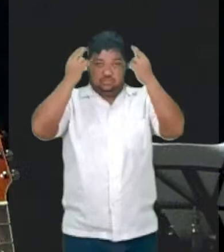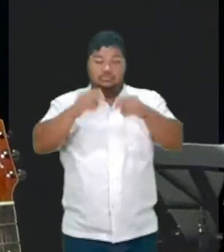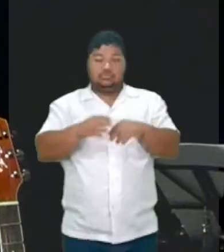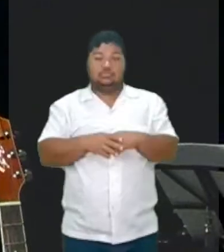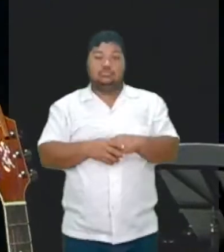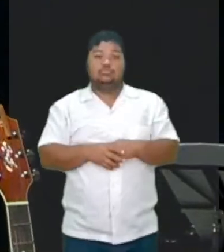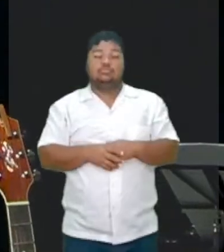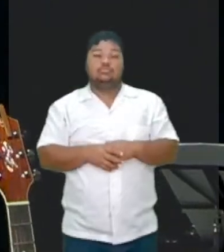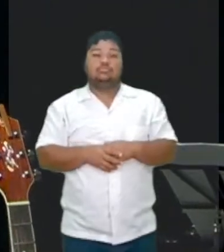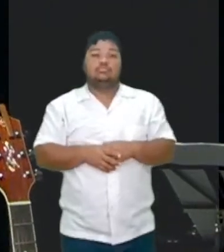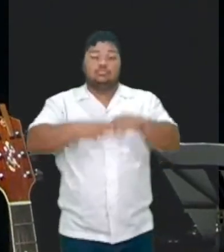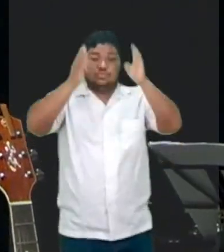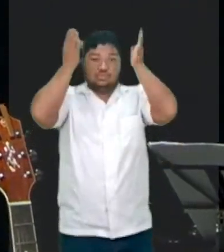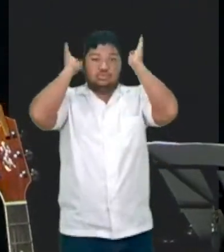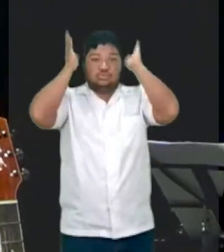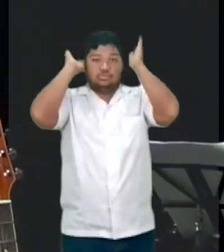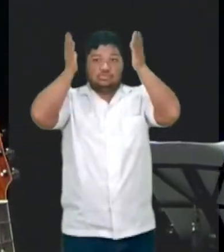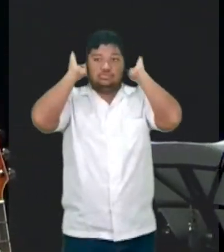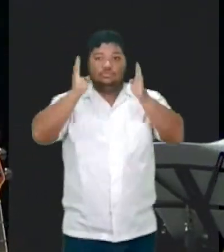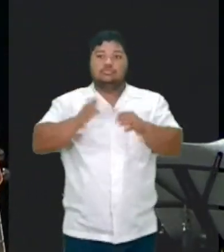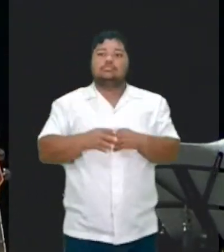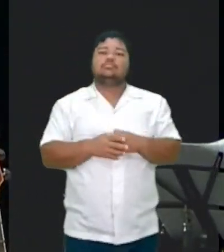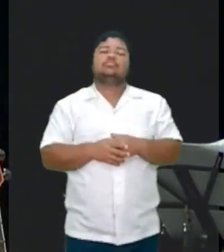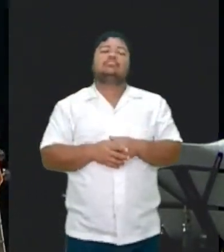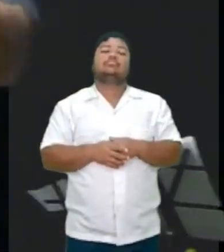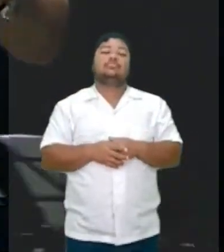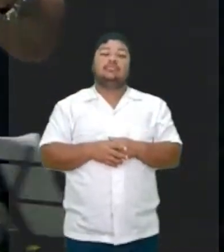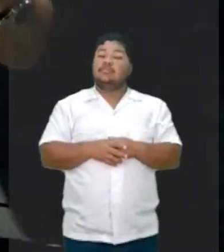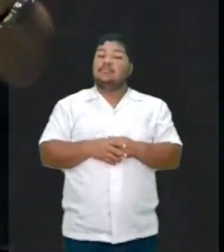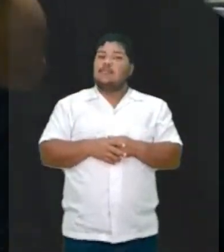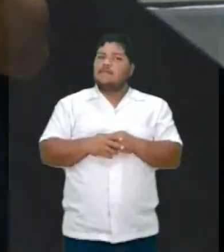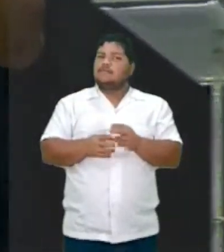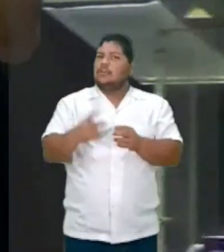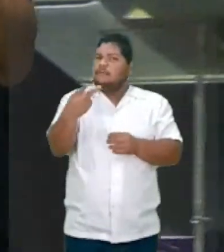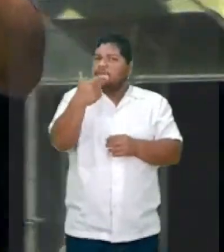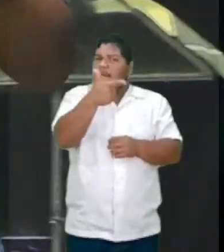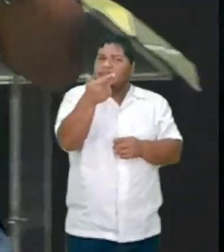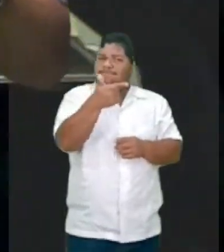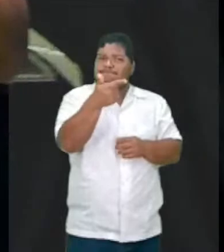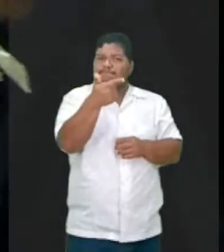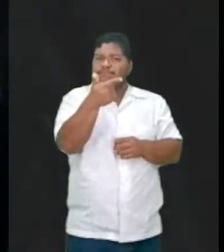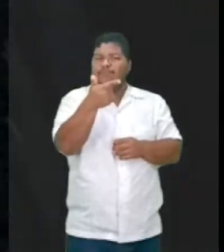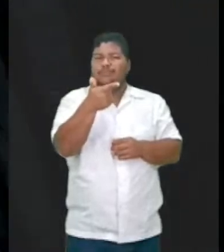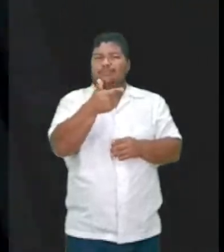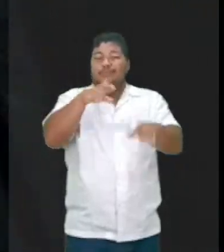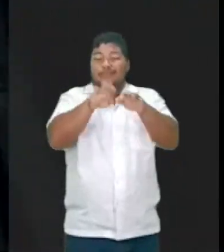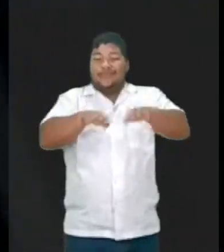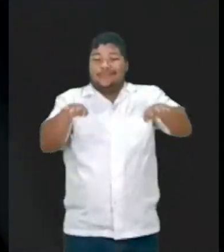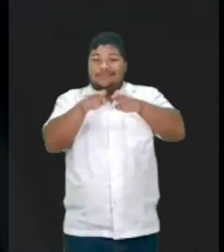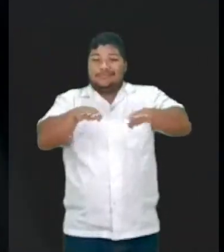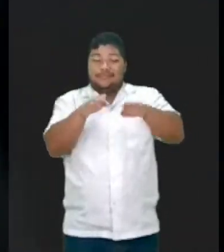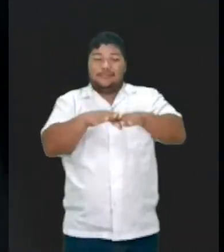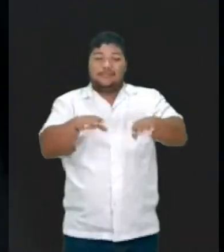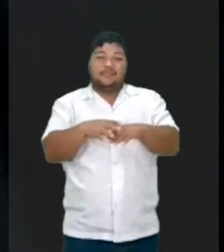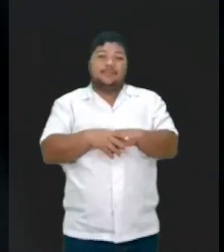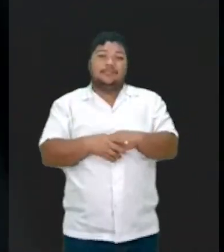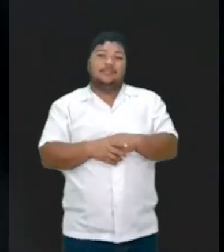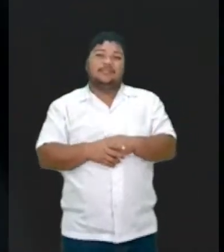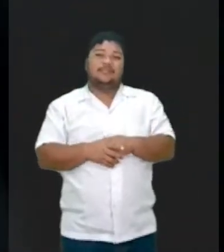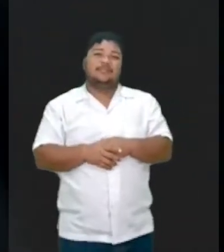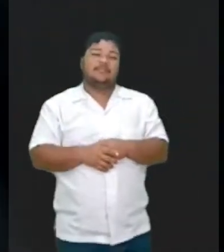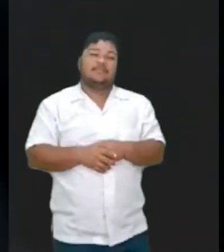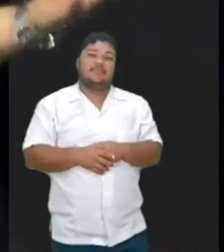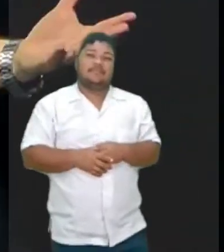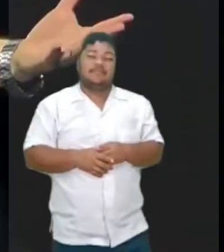Aconteceu. E ele fala ao mesmo tempo de um segundo momento. Nós hoje, como temos o quebra-cabeça todo montado,